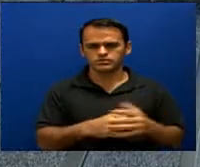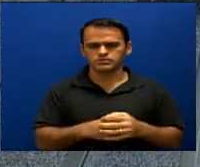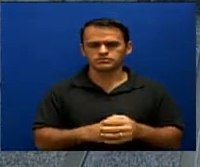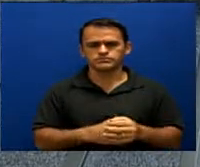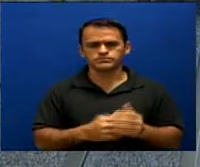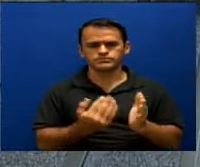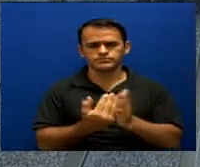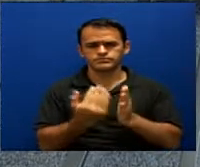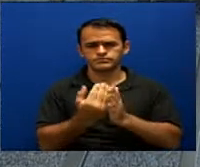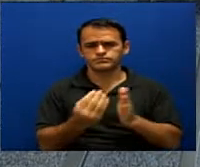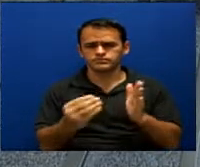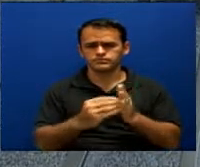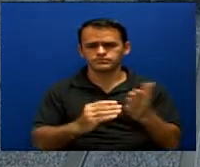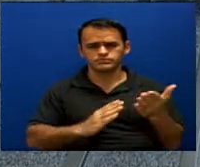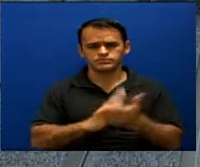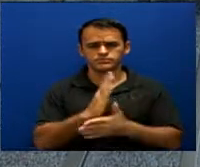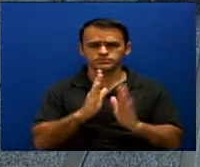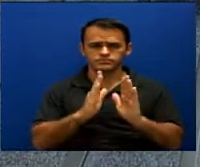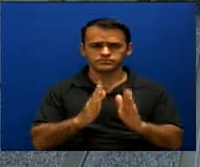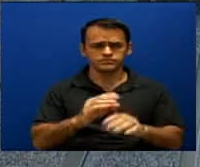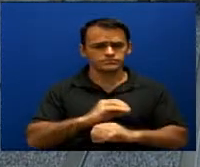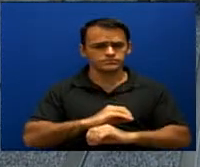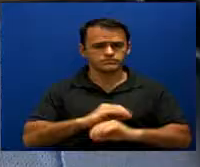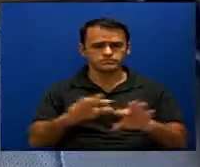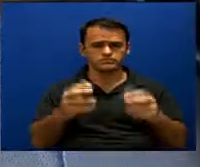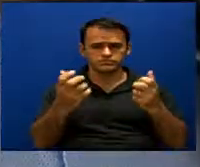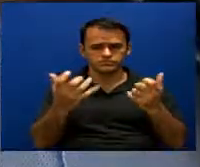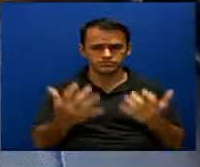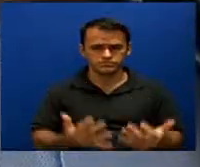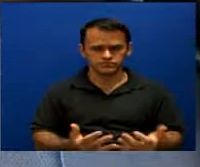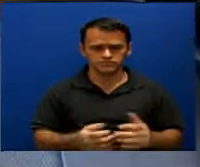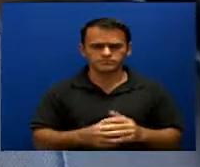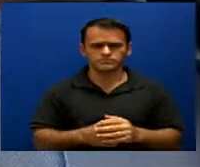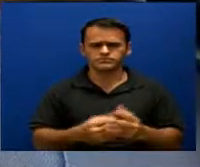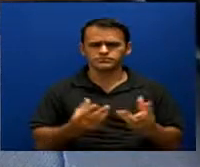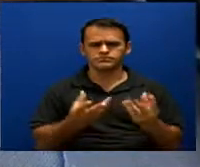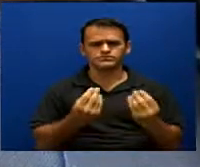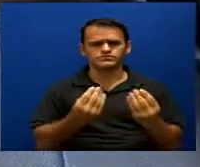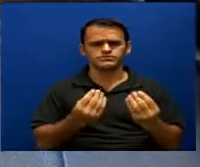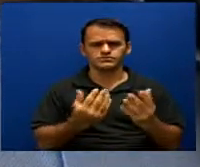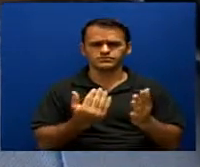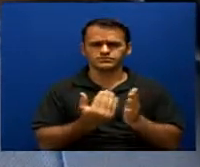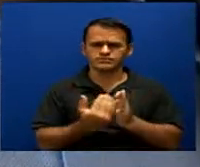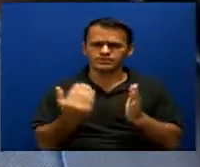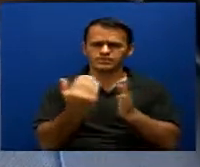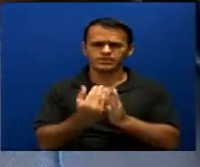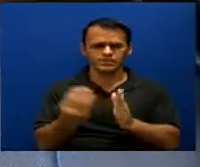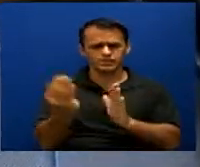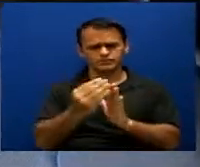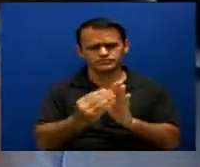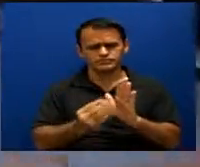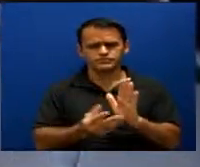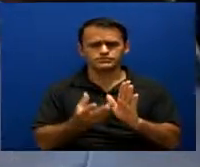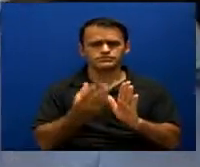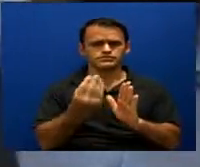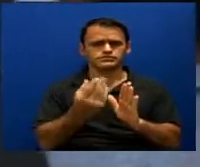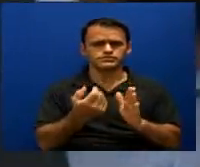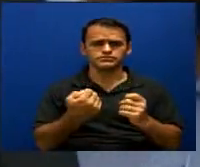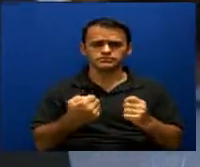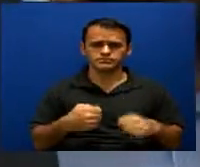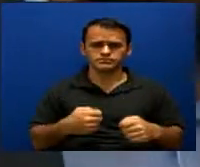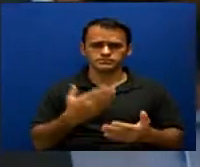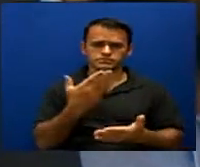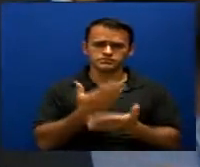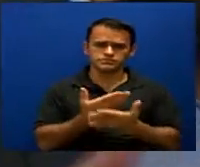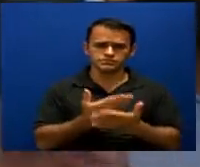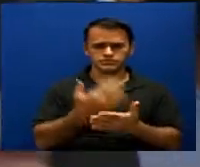foi dada aprovação. Mas só para deixar claro, foi tantas emendas que nós demos parecer, e muitas vezes a gente tem que estudar aqui agora